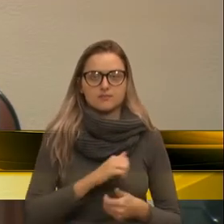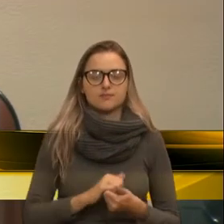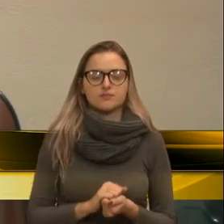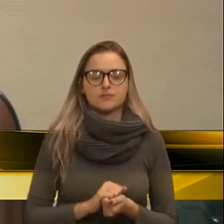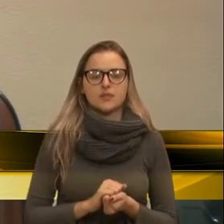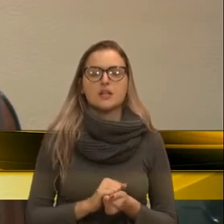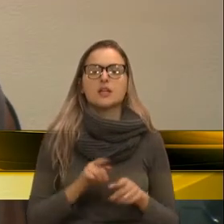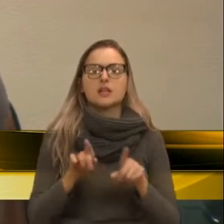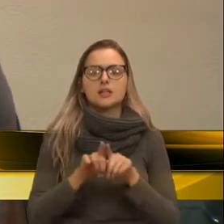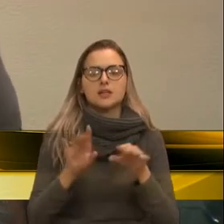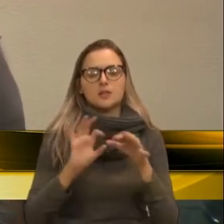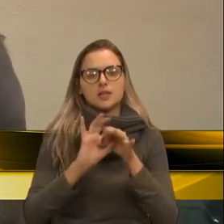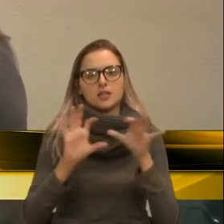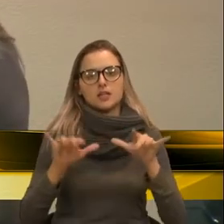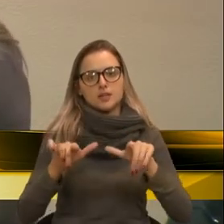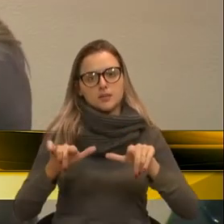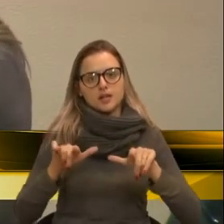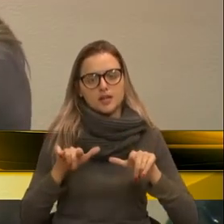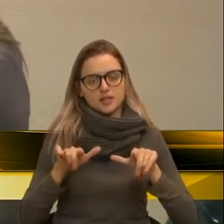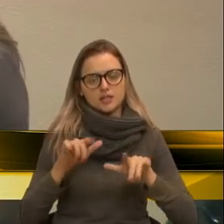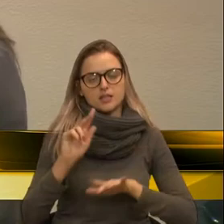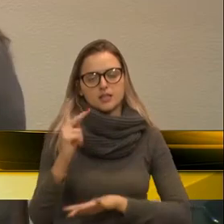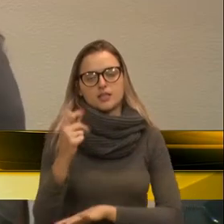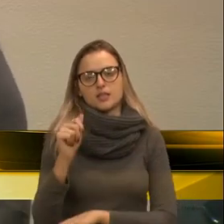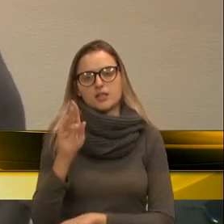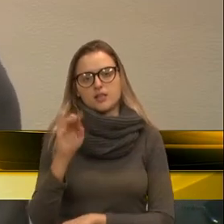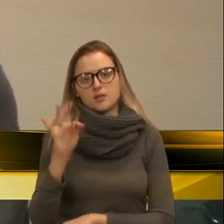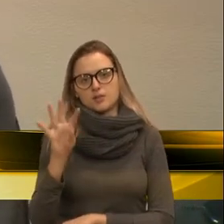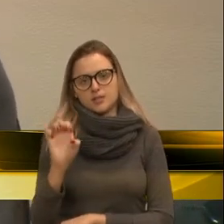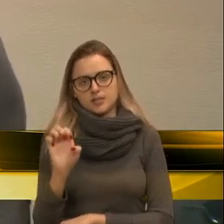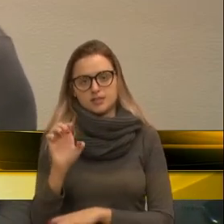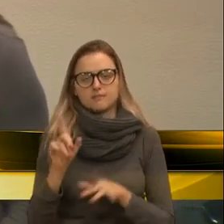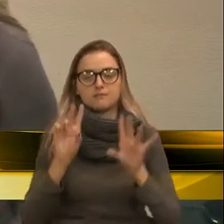e expedida a carta de habite-se. Fecha aspas.